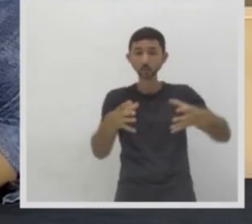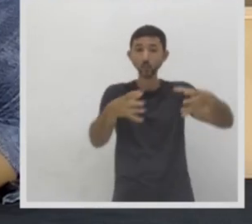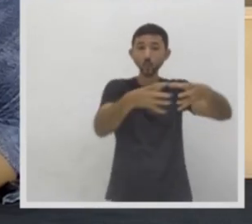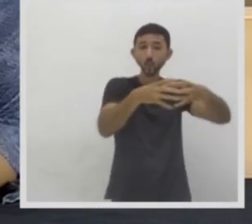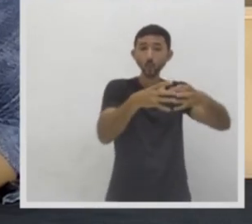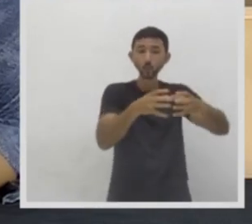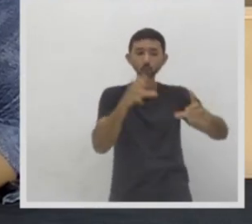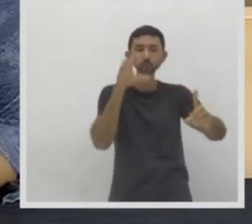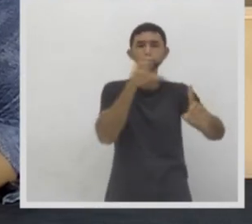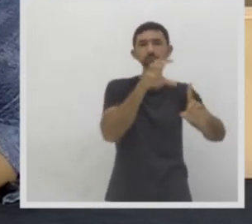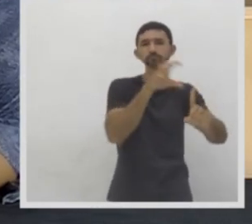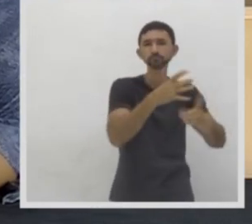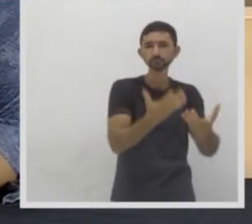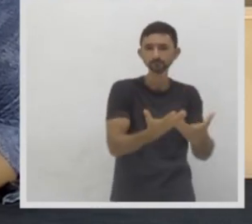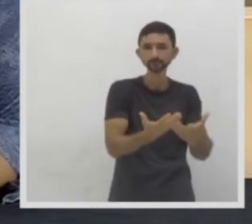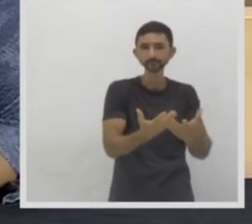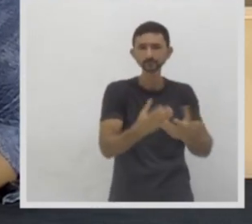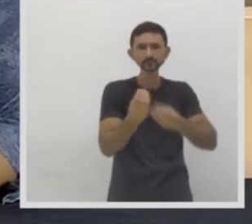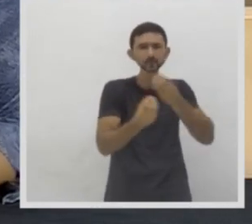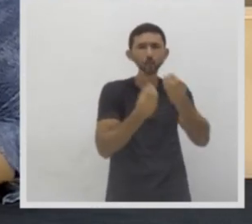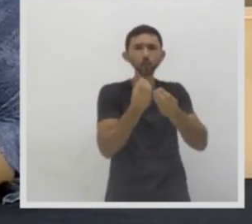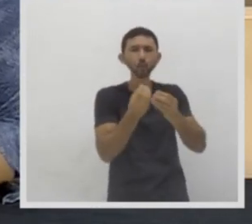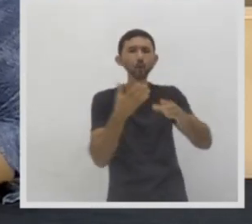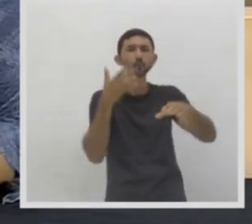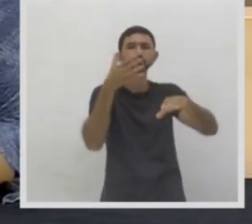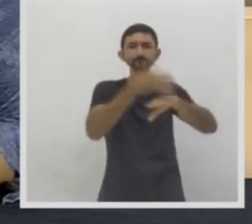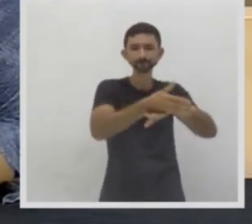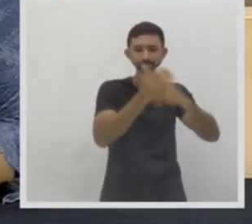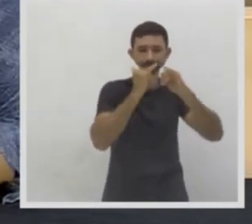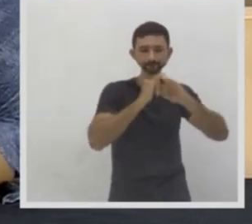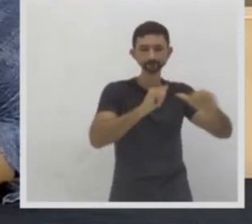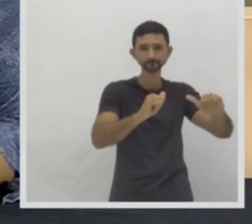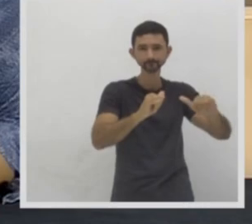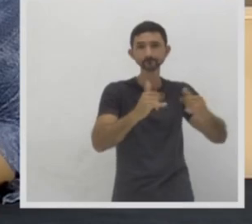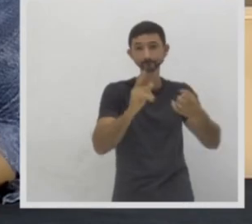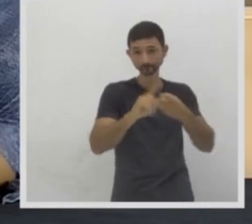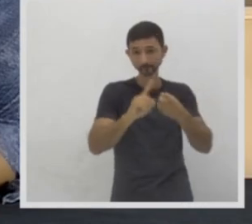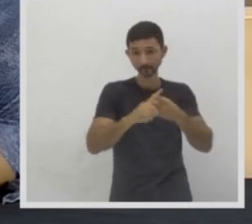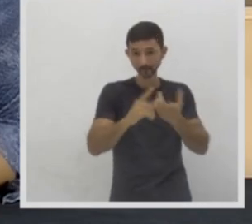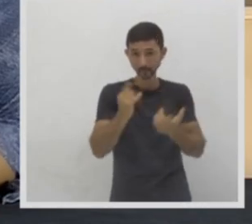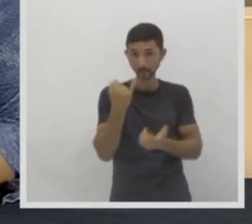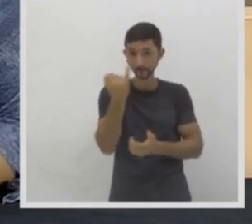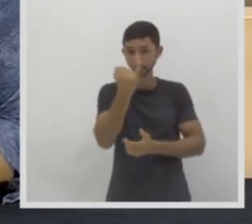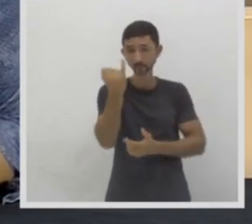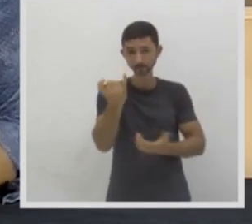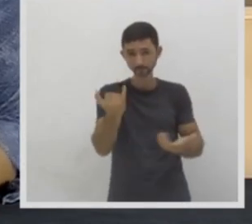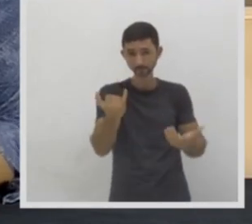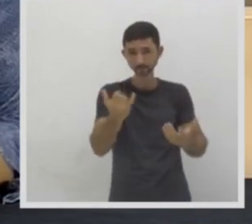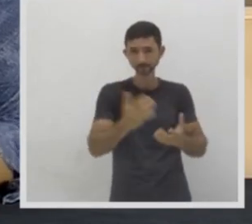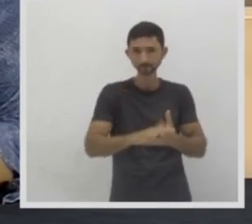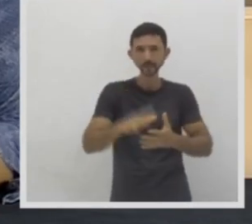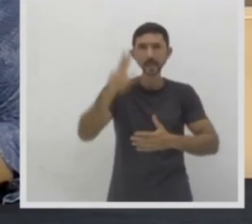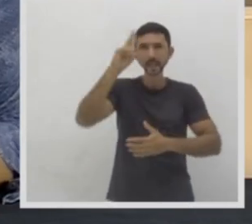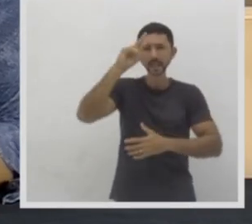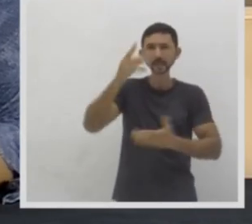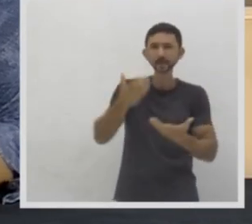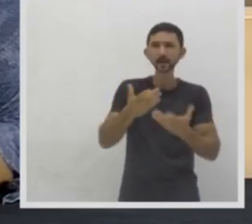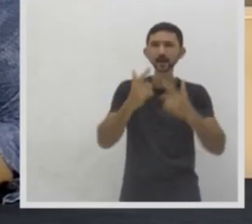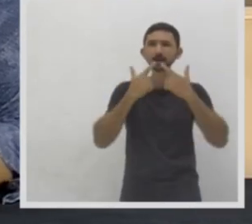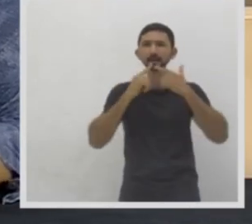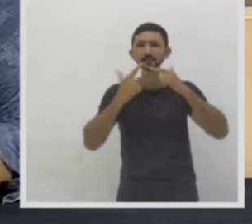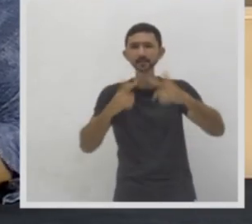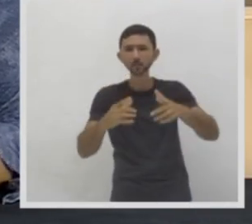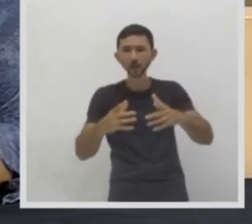e de que forma eu quero atingir essas pessoas. Isso é muito importante, né? Lembra lá a linguagem